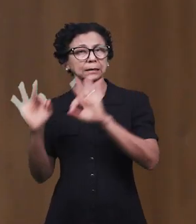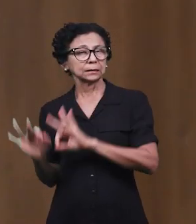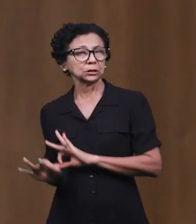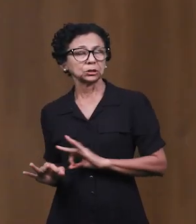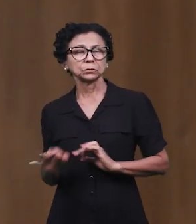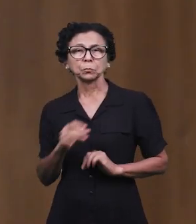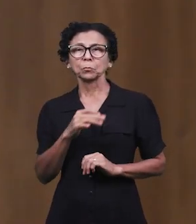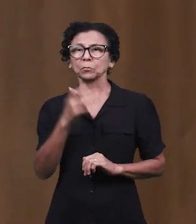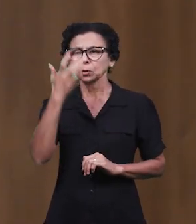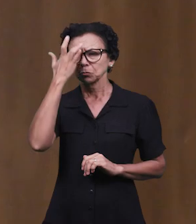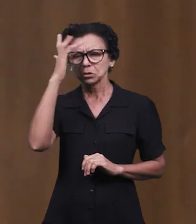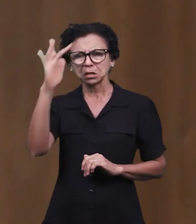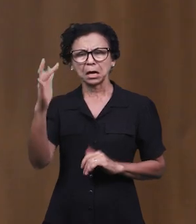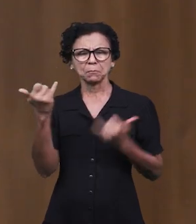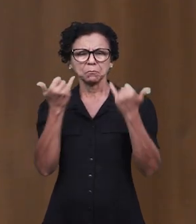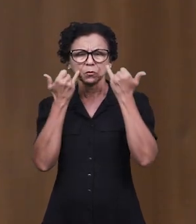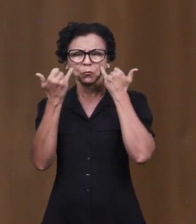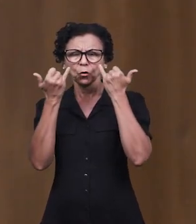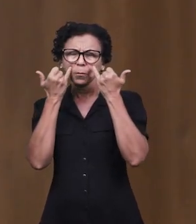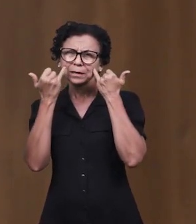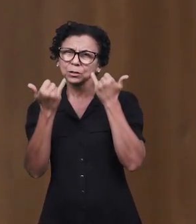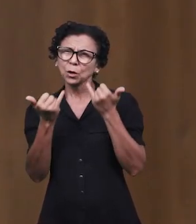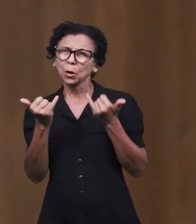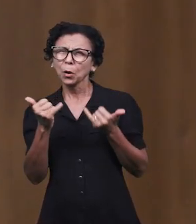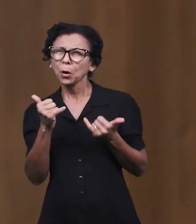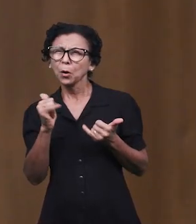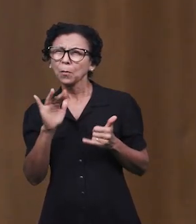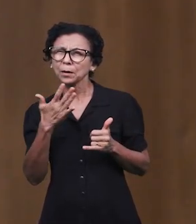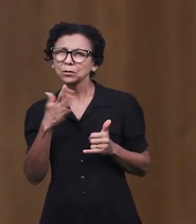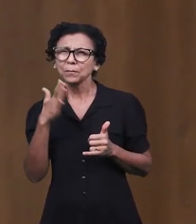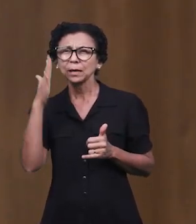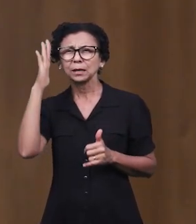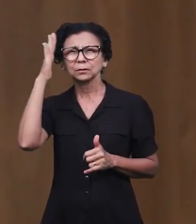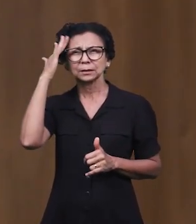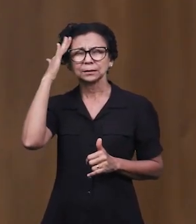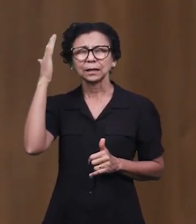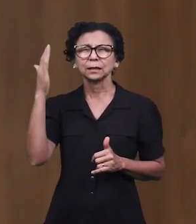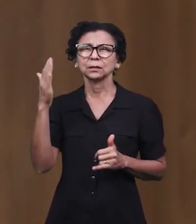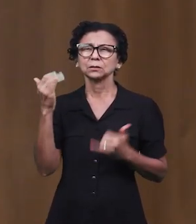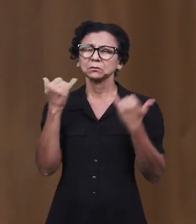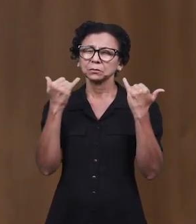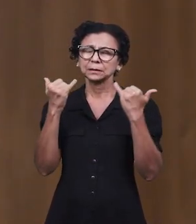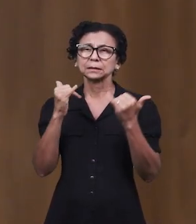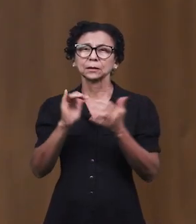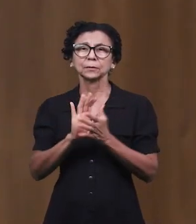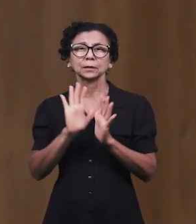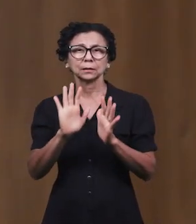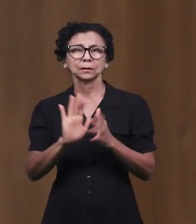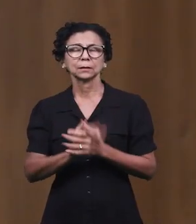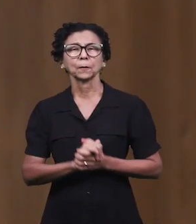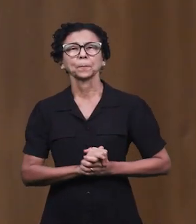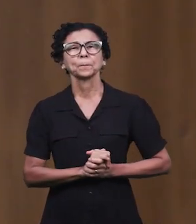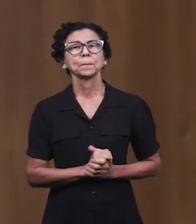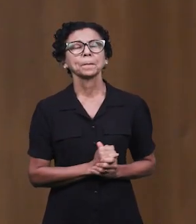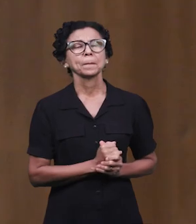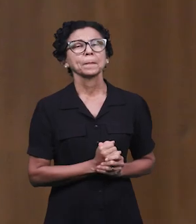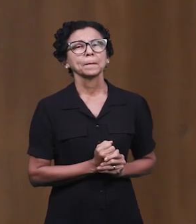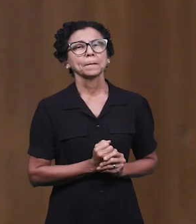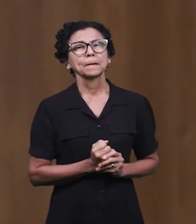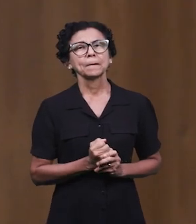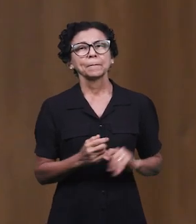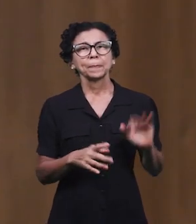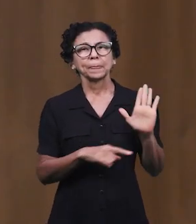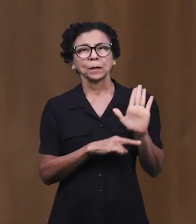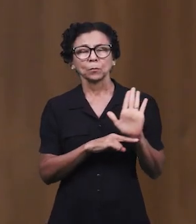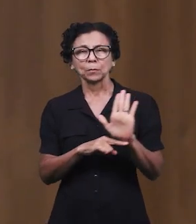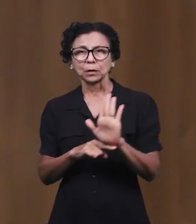tenha informação parcial e não sabe como proceder. Então, existe um benefício, é o benefício da prestação continuada, que é um benefício